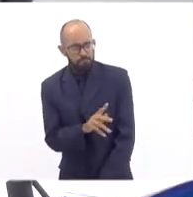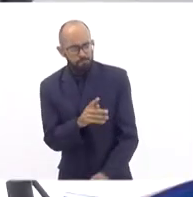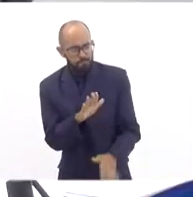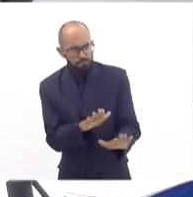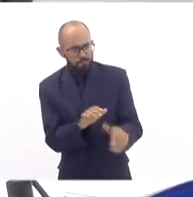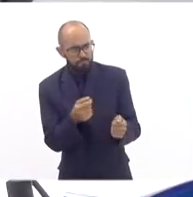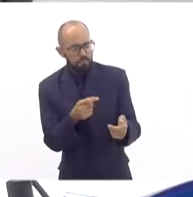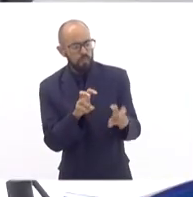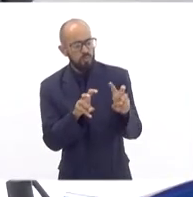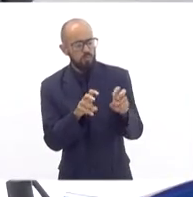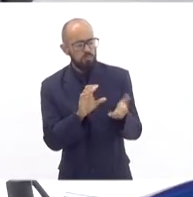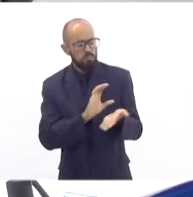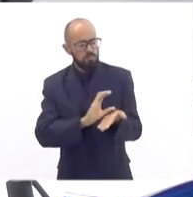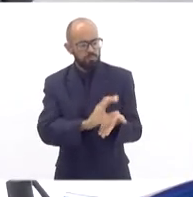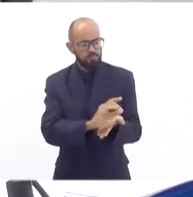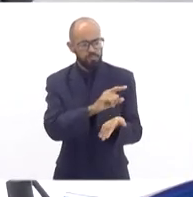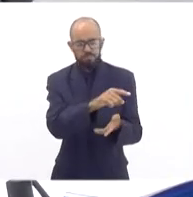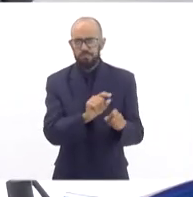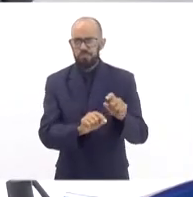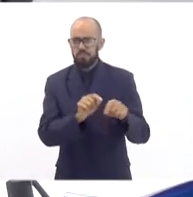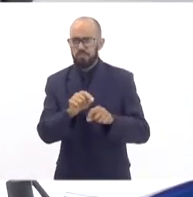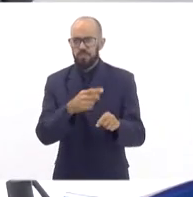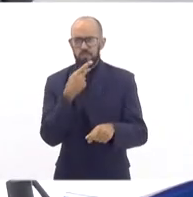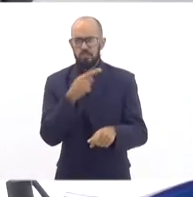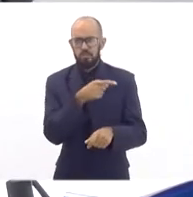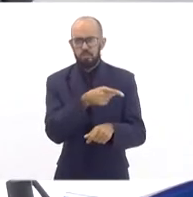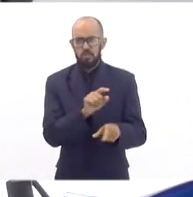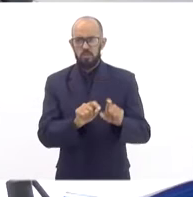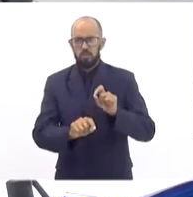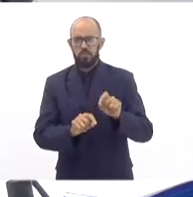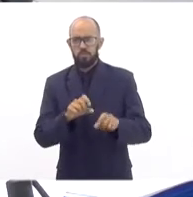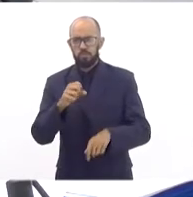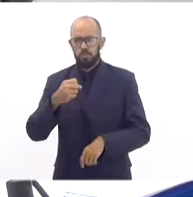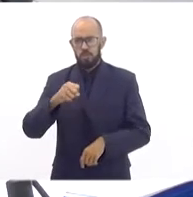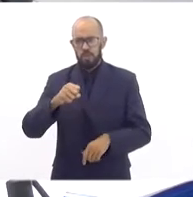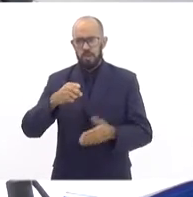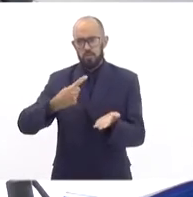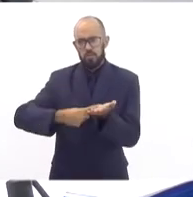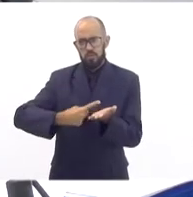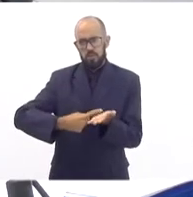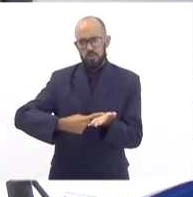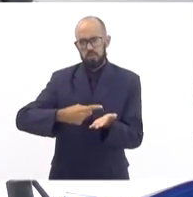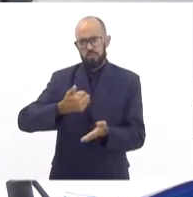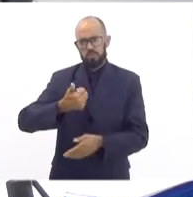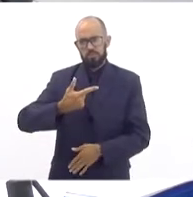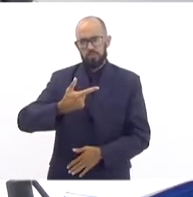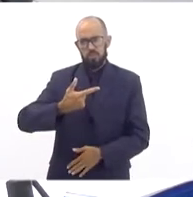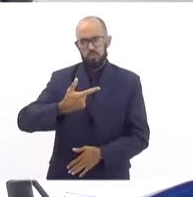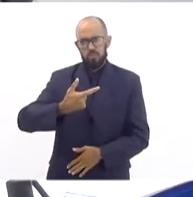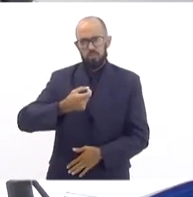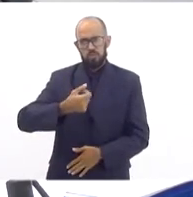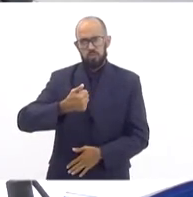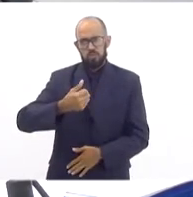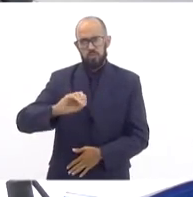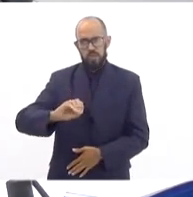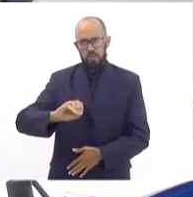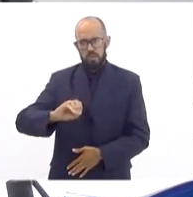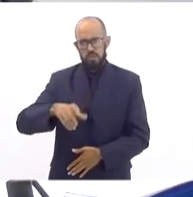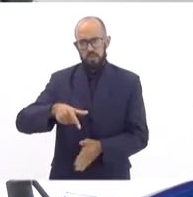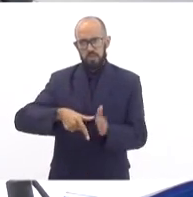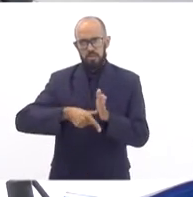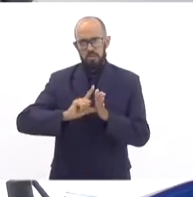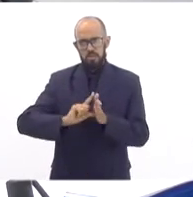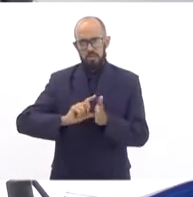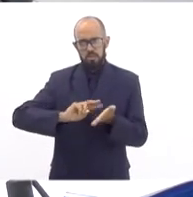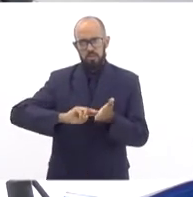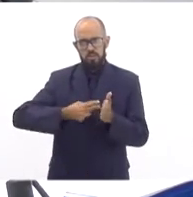A senhora afirmou que, em relação ao tema aditivo, oitavo tema aditivo, que é de 2010, a antecipação da